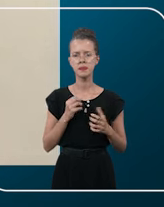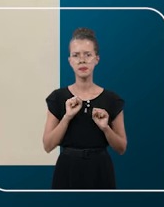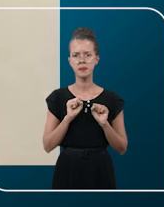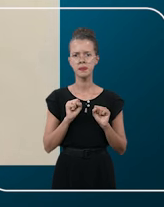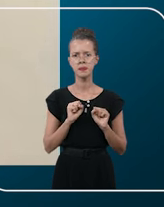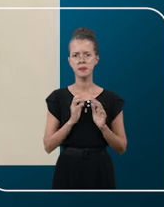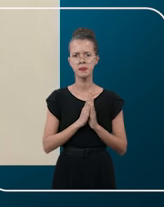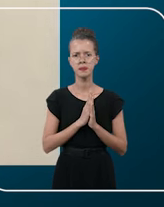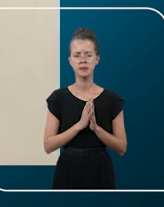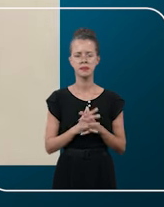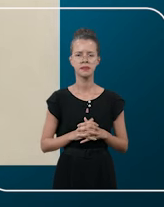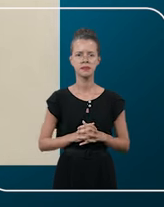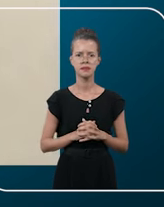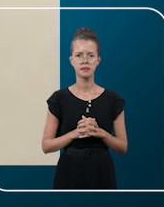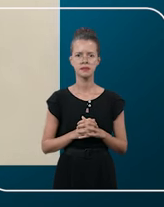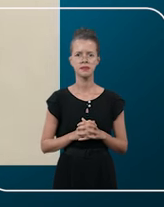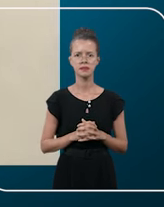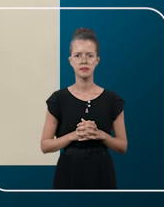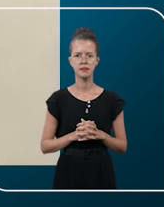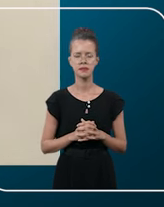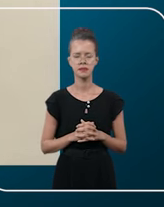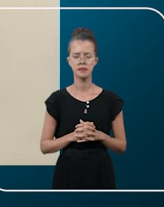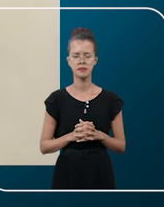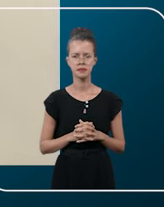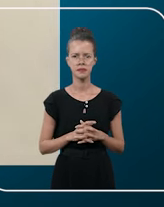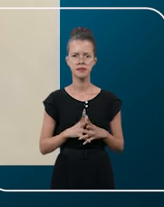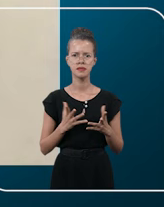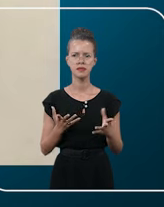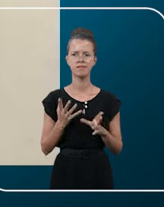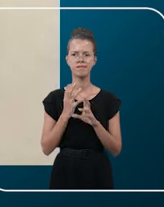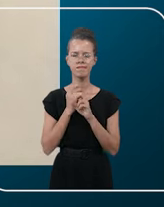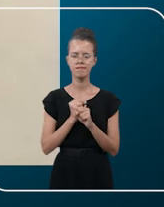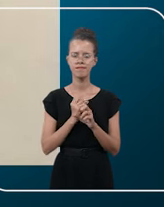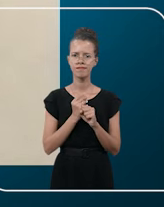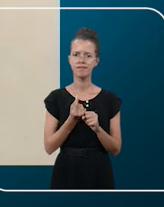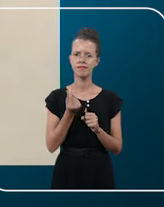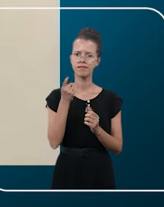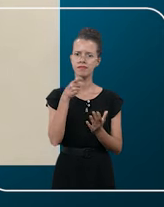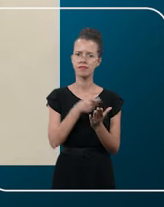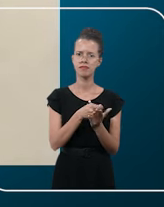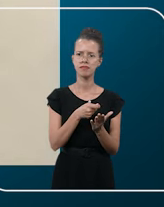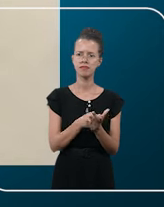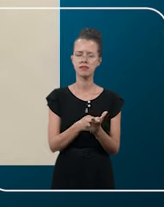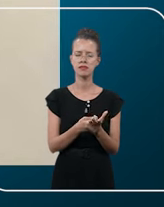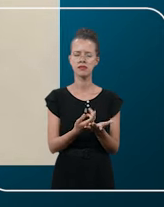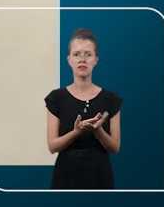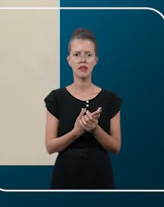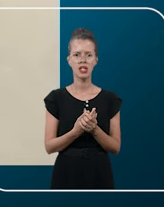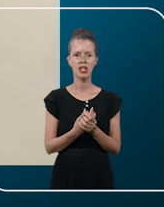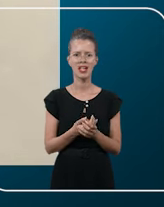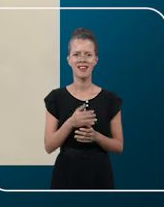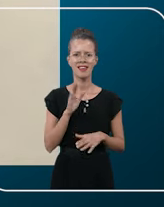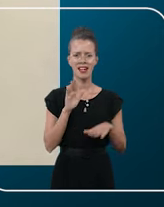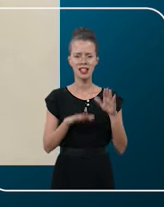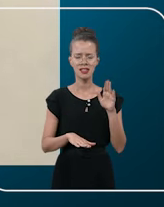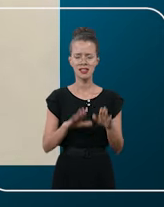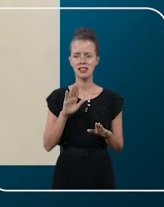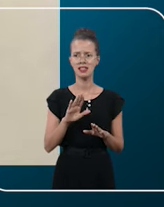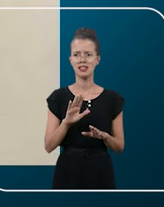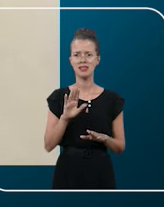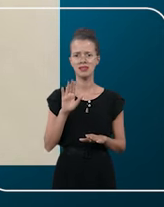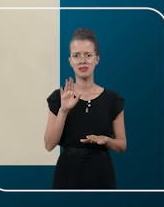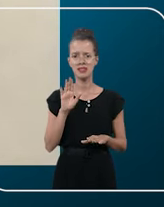É sim, Fátima. Acho que a questão da quantificação dos danos morais, ela é uma das mais incertas, né, do ponto de